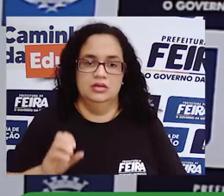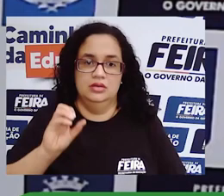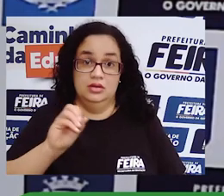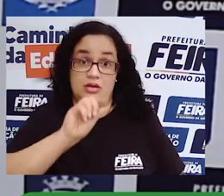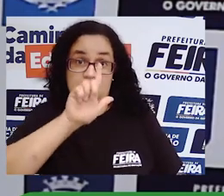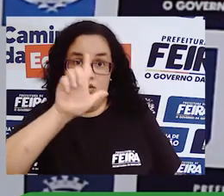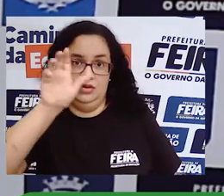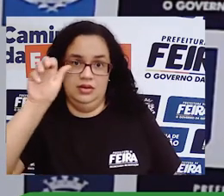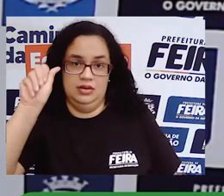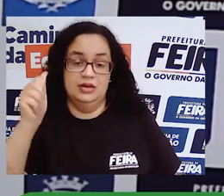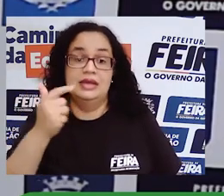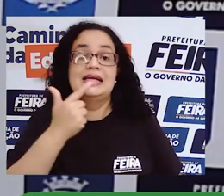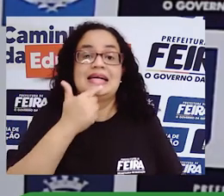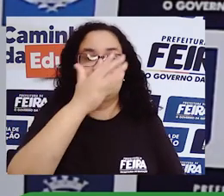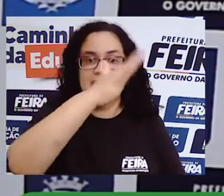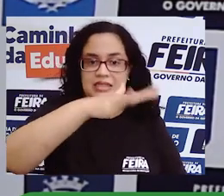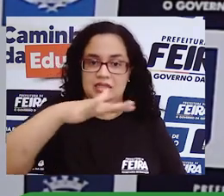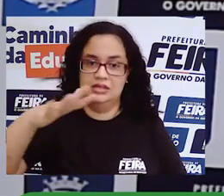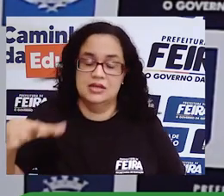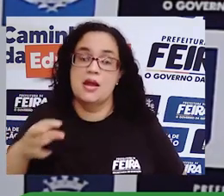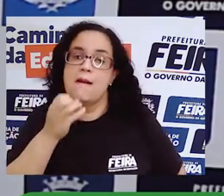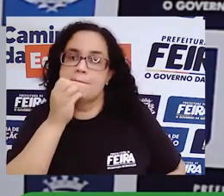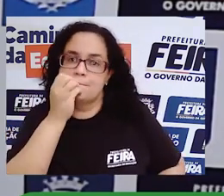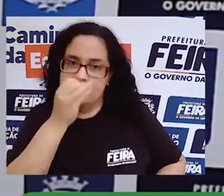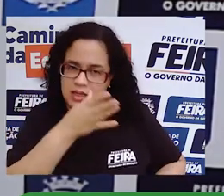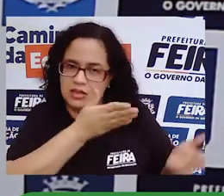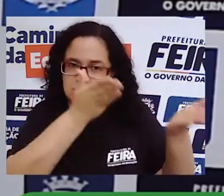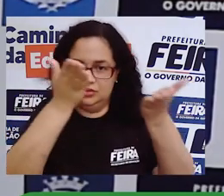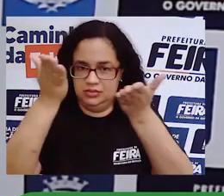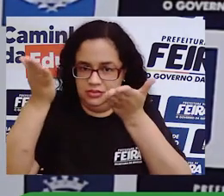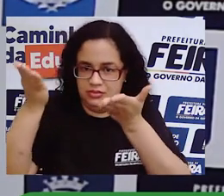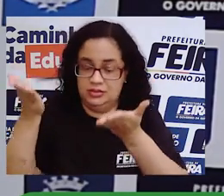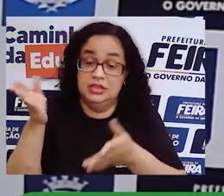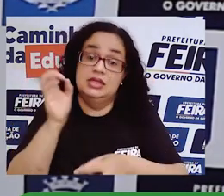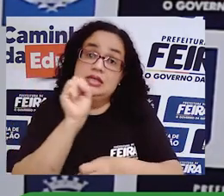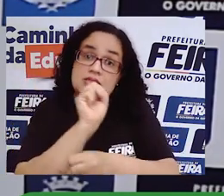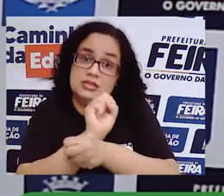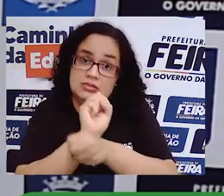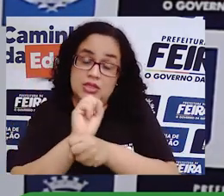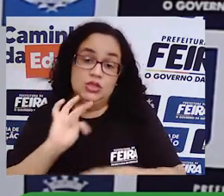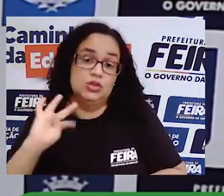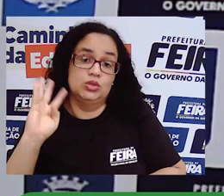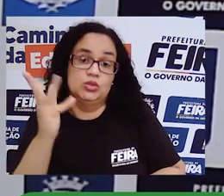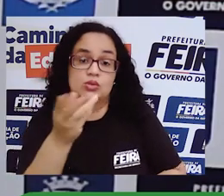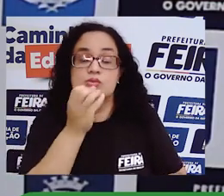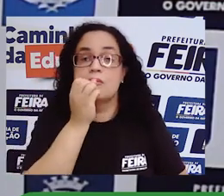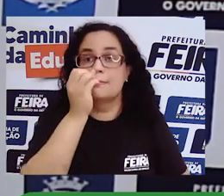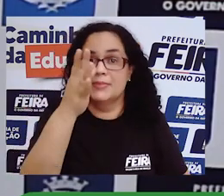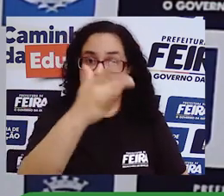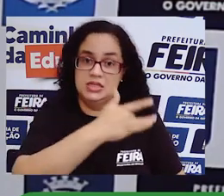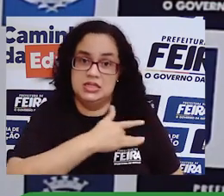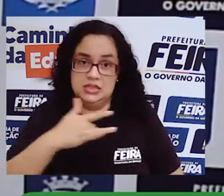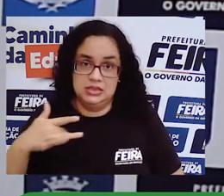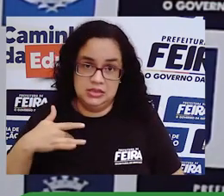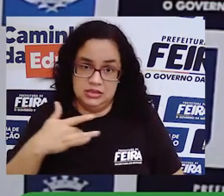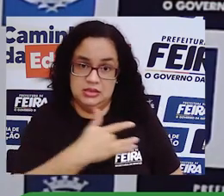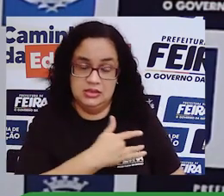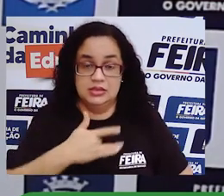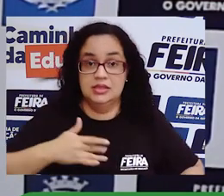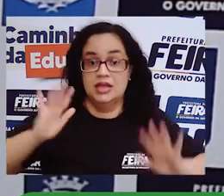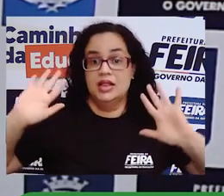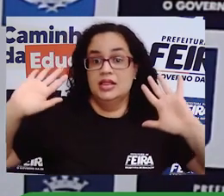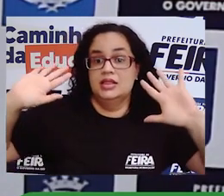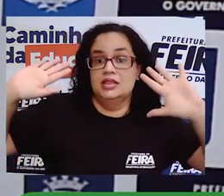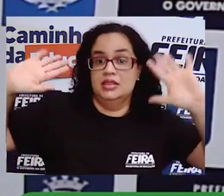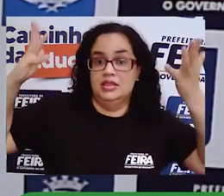Olá, crianças! Tudo bem com vocês? Espero que estejam bem, com saúde e animados para